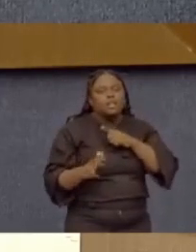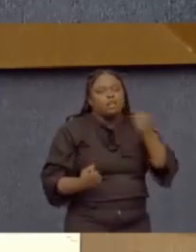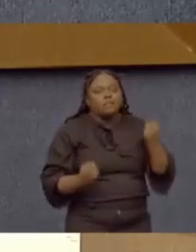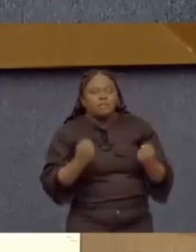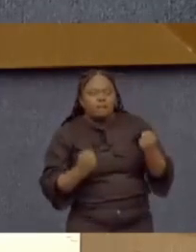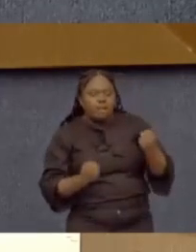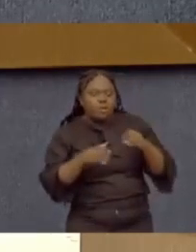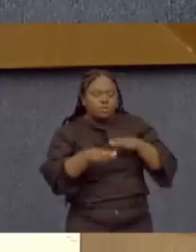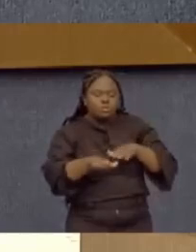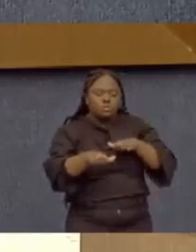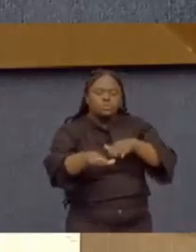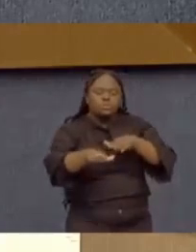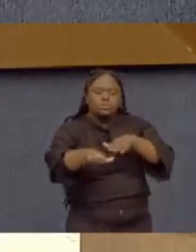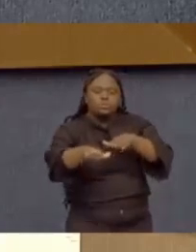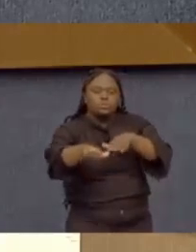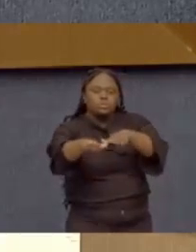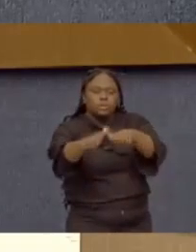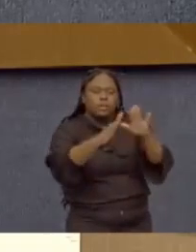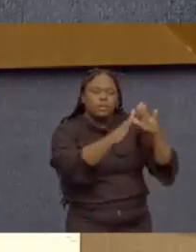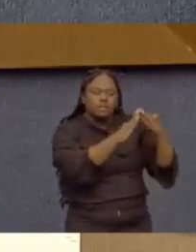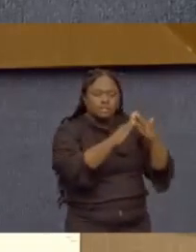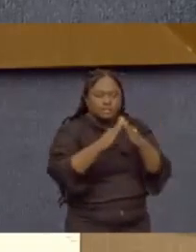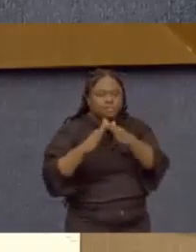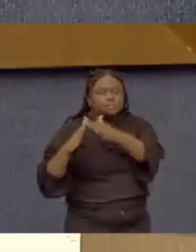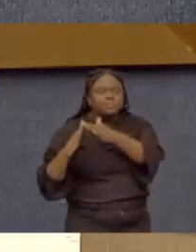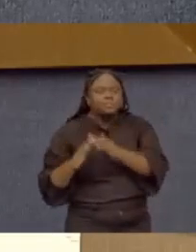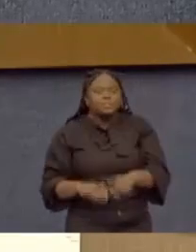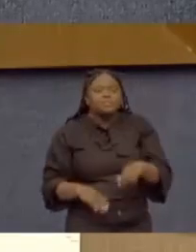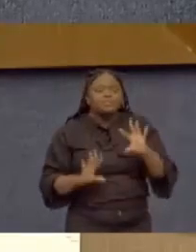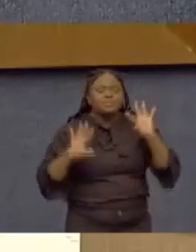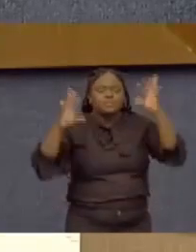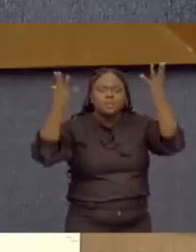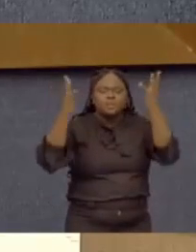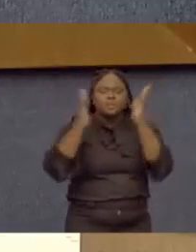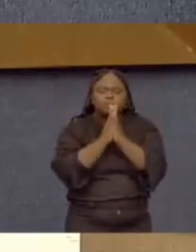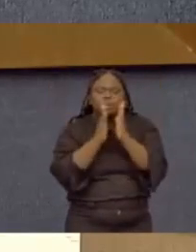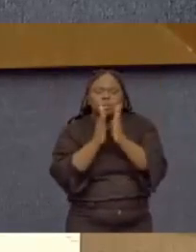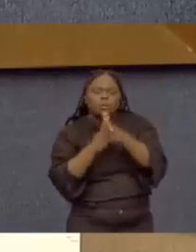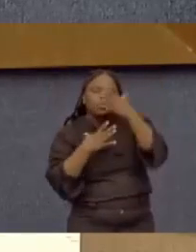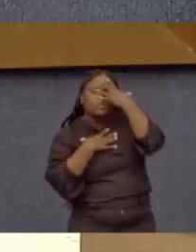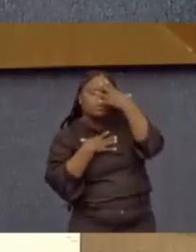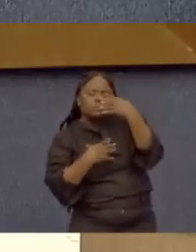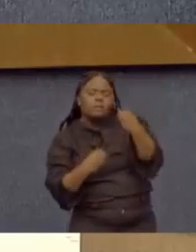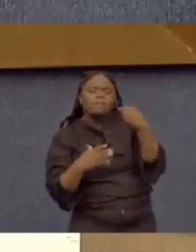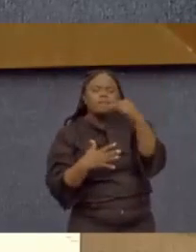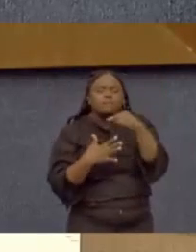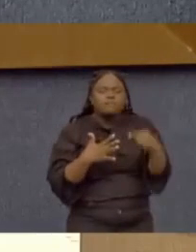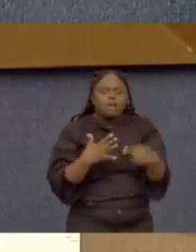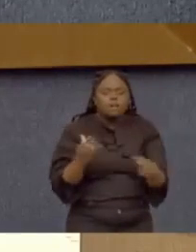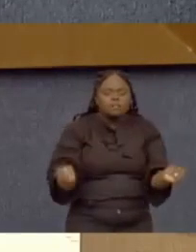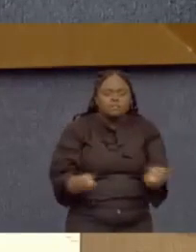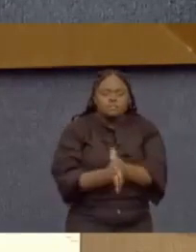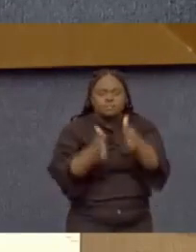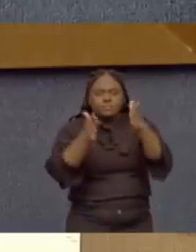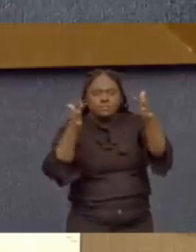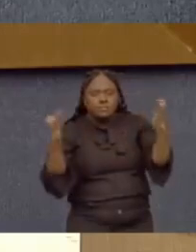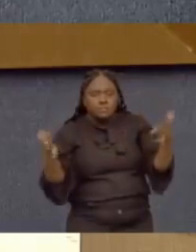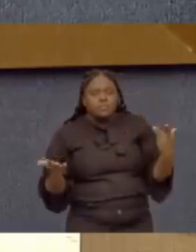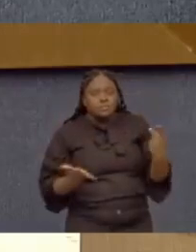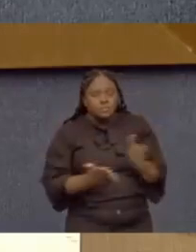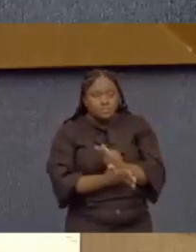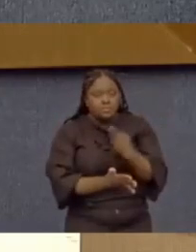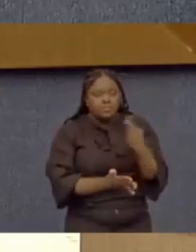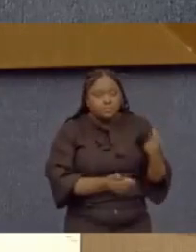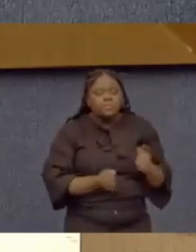aglomerado, celebrações e orações cheias de fé, inúmeras graças que já chegaram e ainda estão chegando,